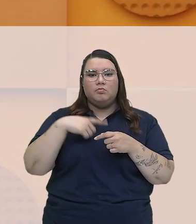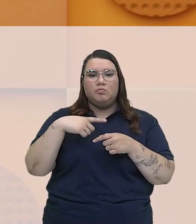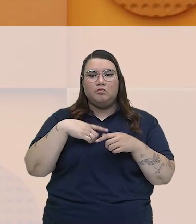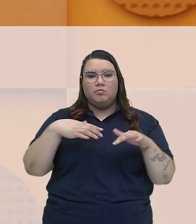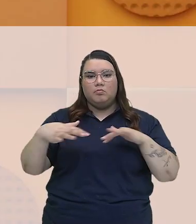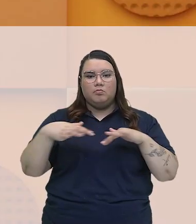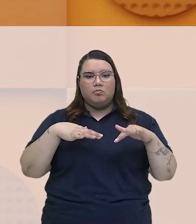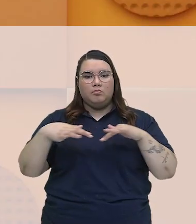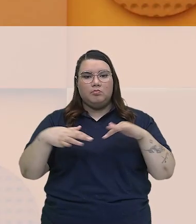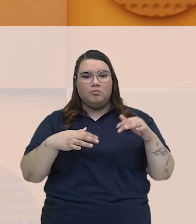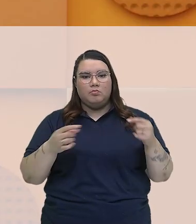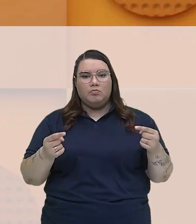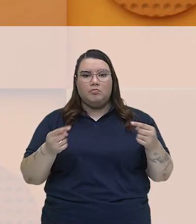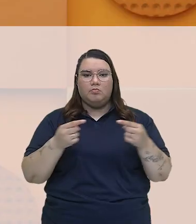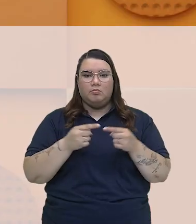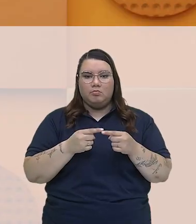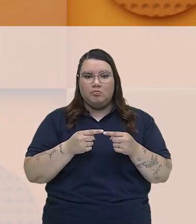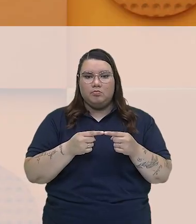se movimentassem.